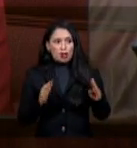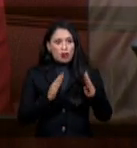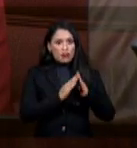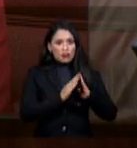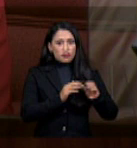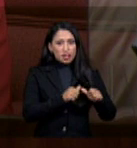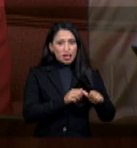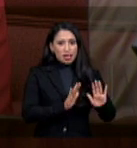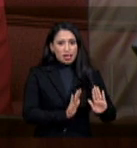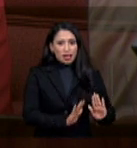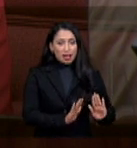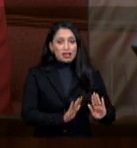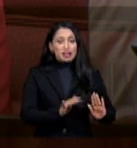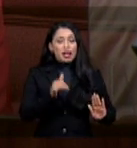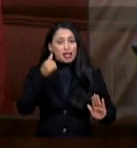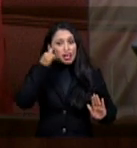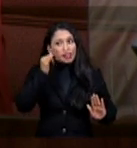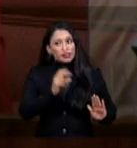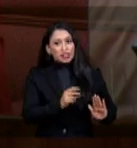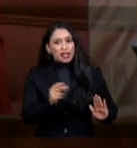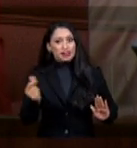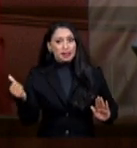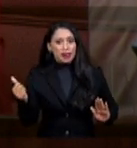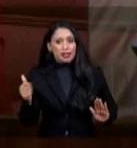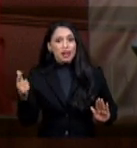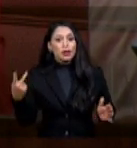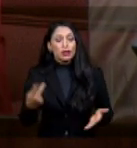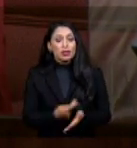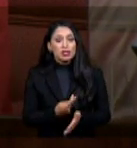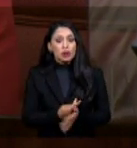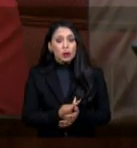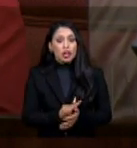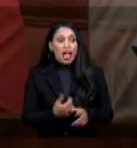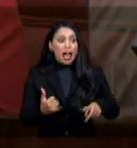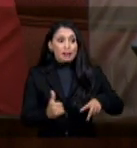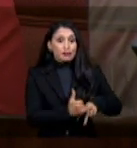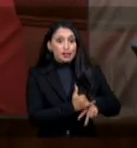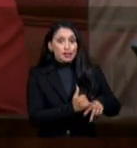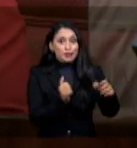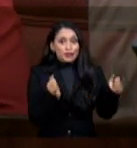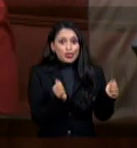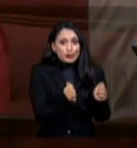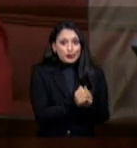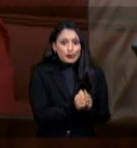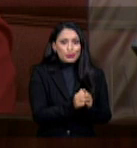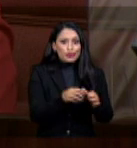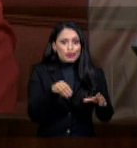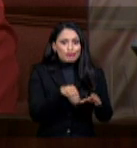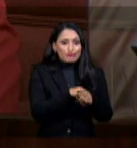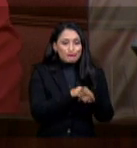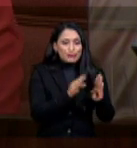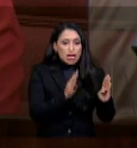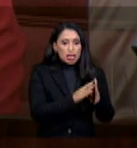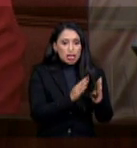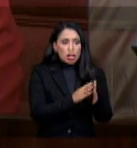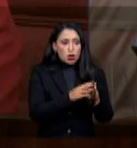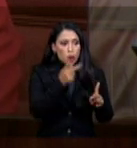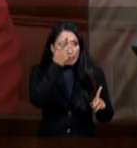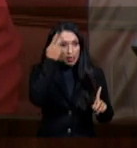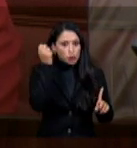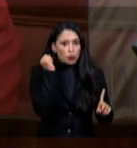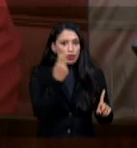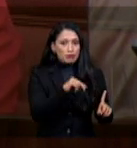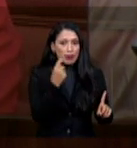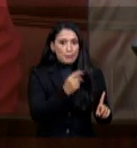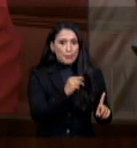nos domicílios e o tempo em que a vítima fica em companhia do agressor. A pandemia nos trouxe